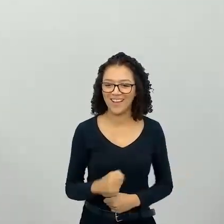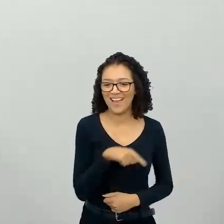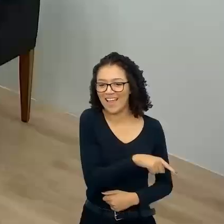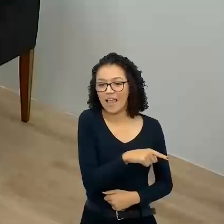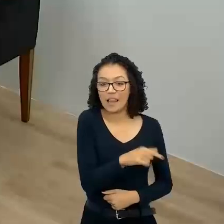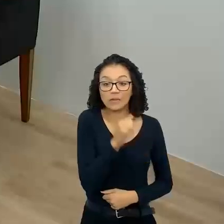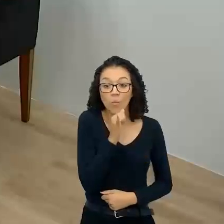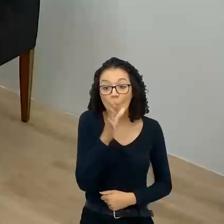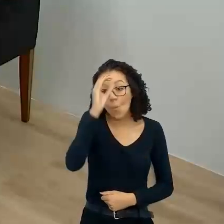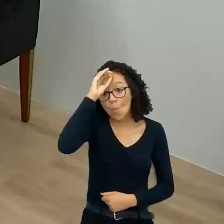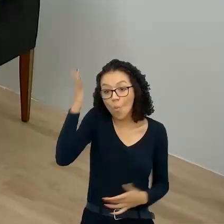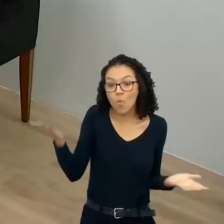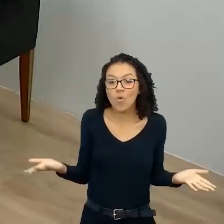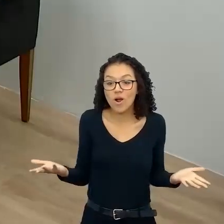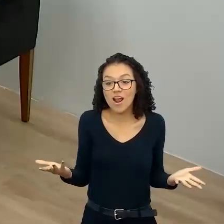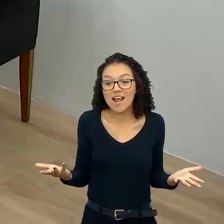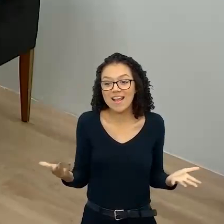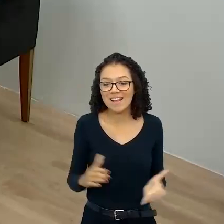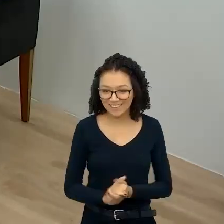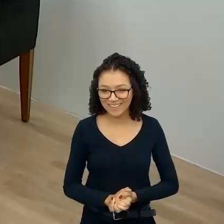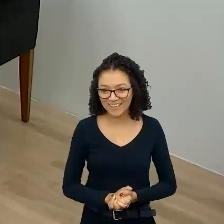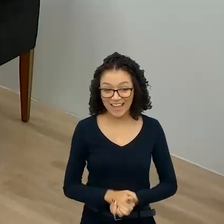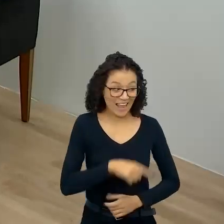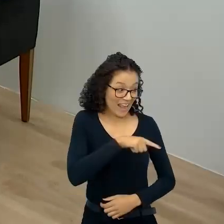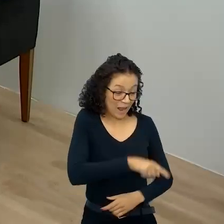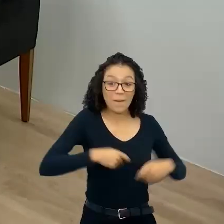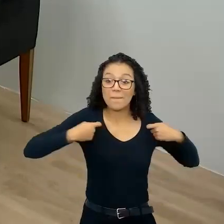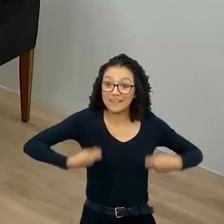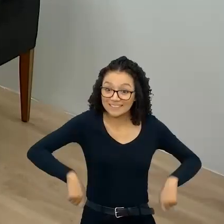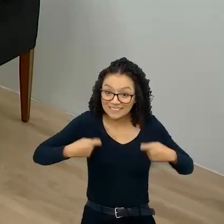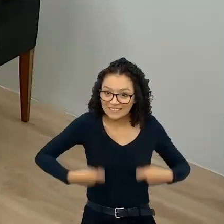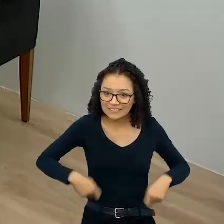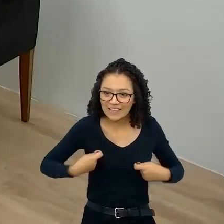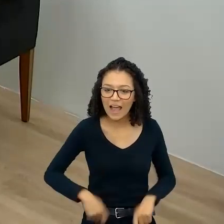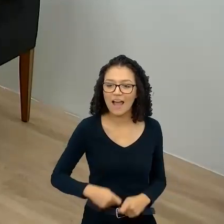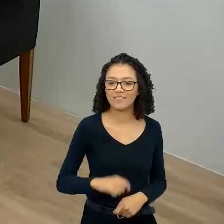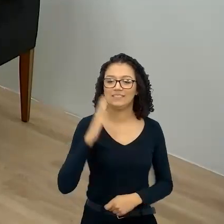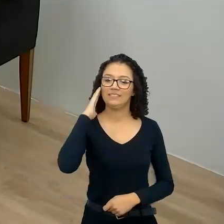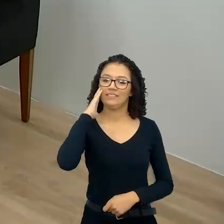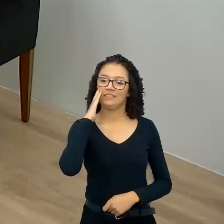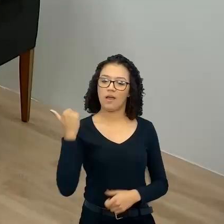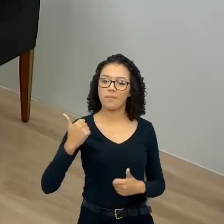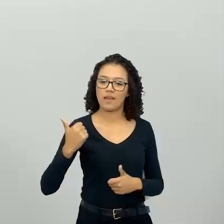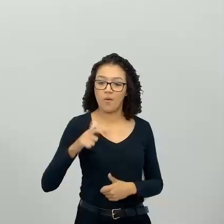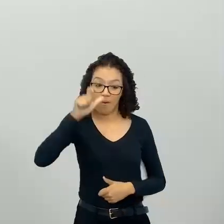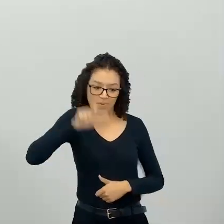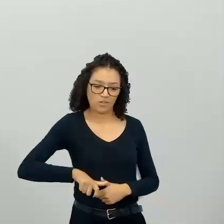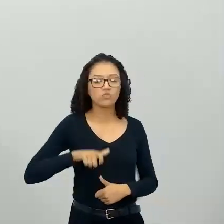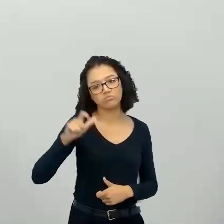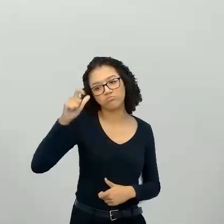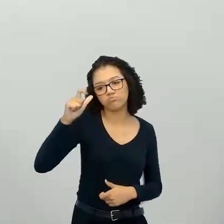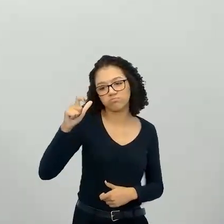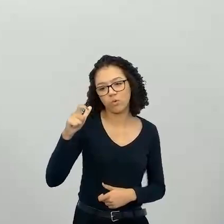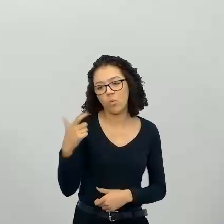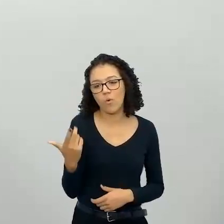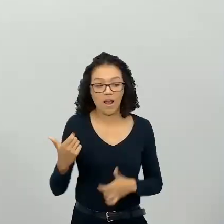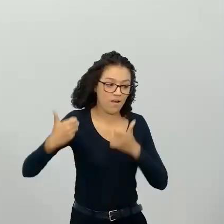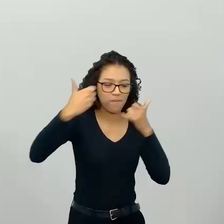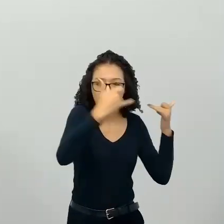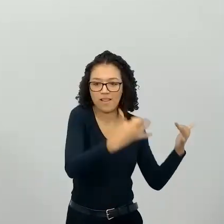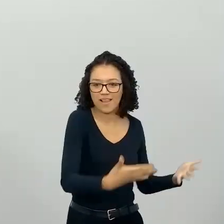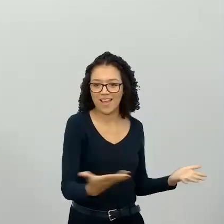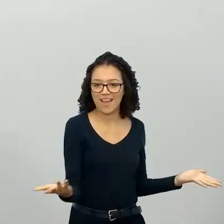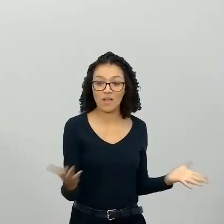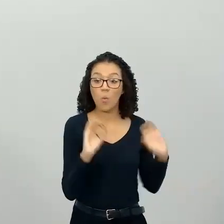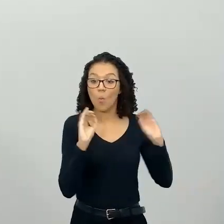tem, né? Ele deveria ter condições para ter aqueles recursos, mas ele ainda está em construção, então ele precisa de um respaldo.